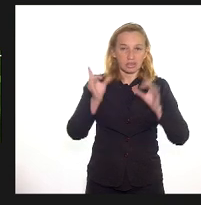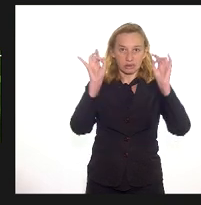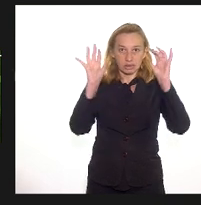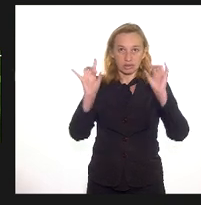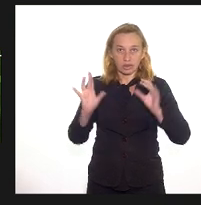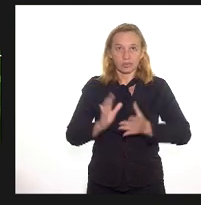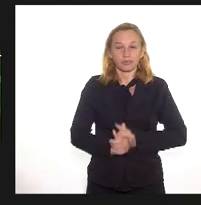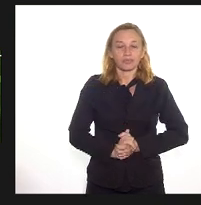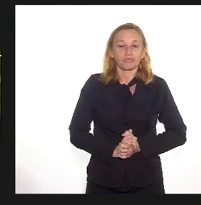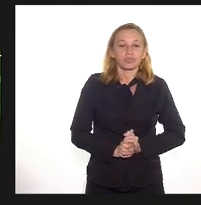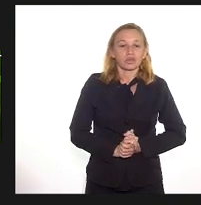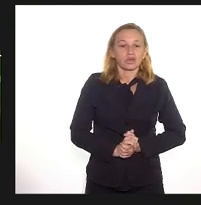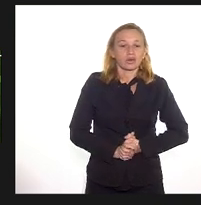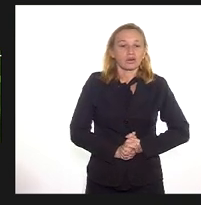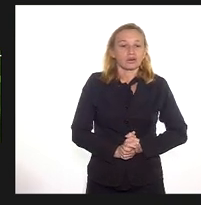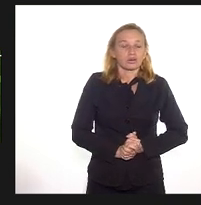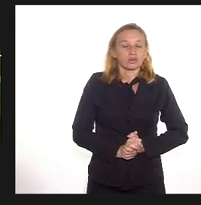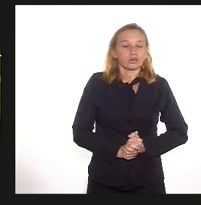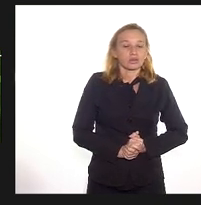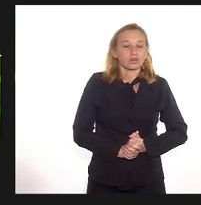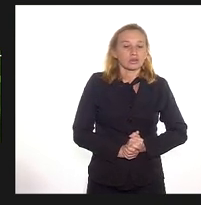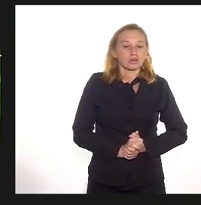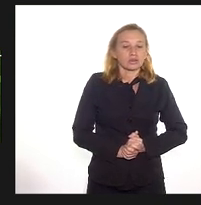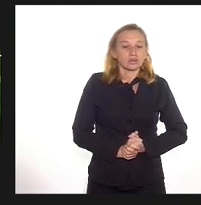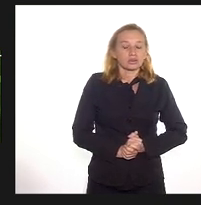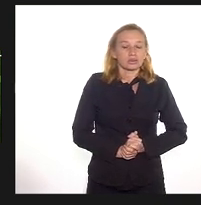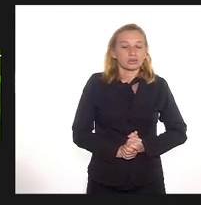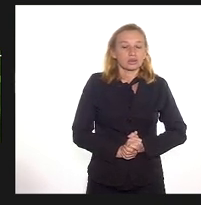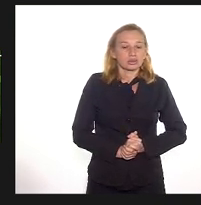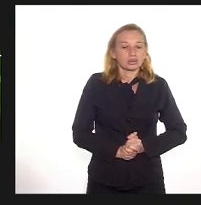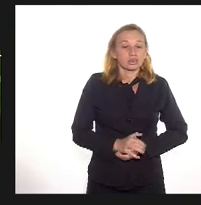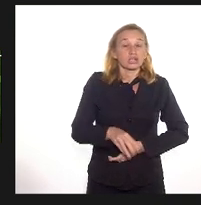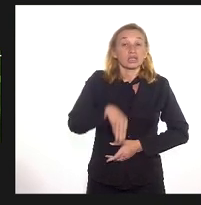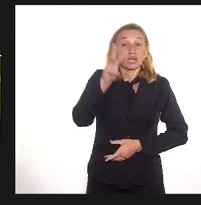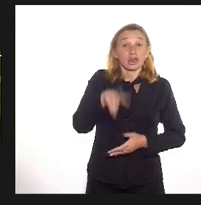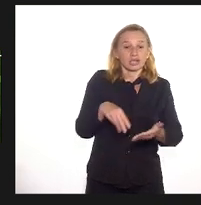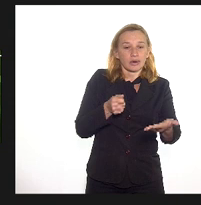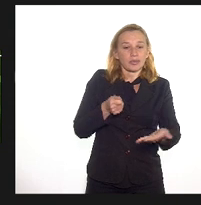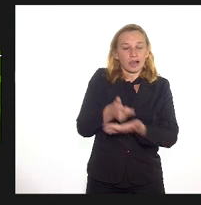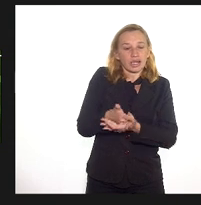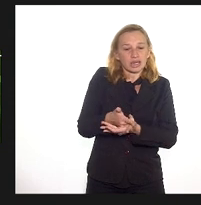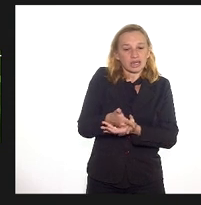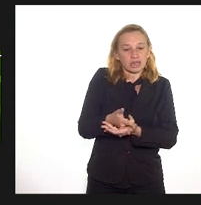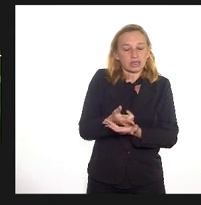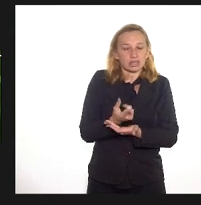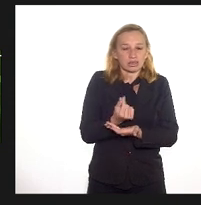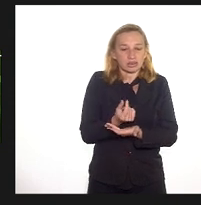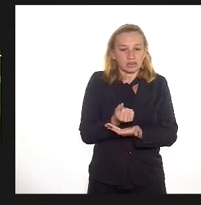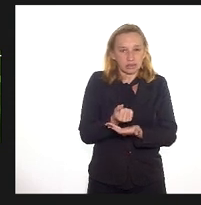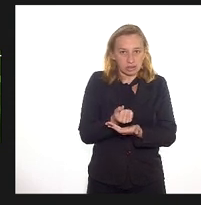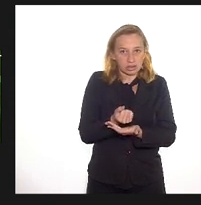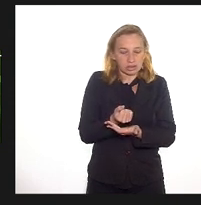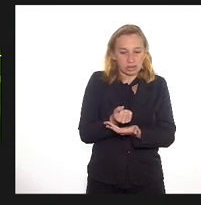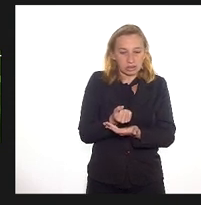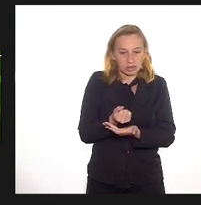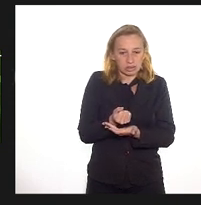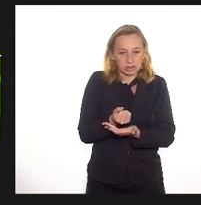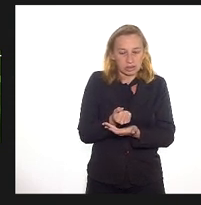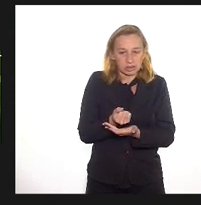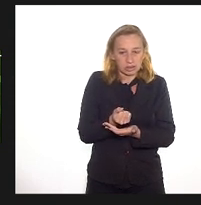especial. E o repasse, e para quem está pagando, essa remuneração é um custo. Então, consequentemente,